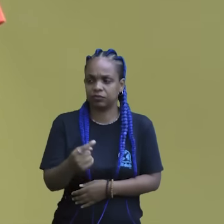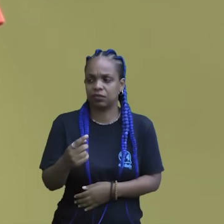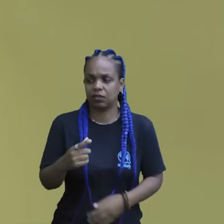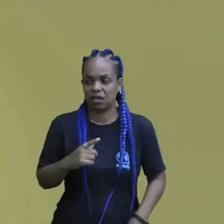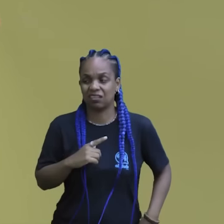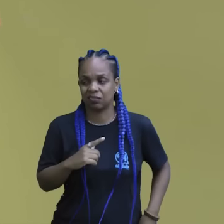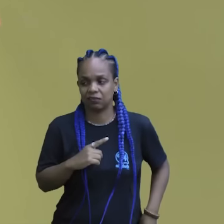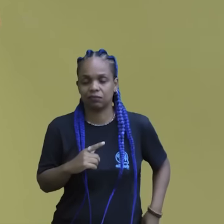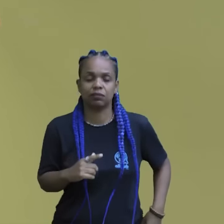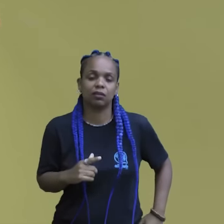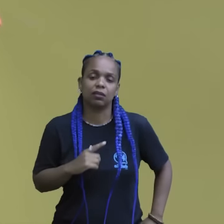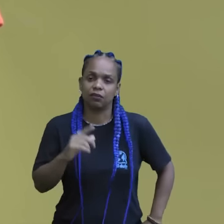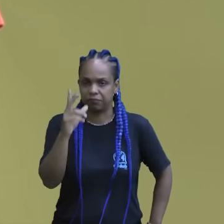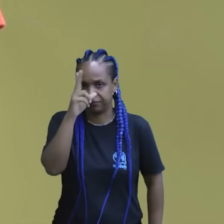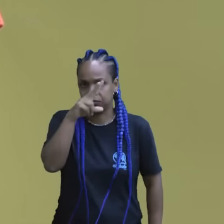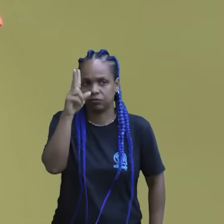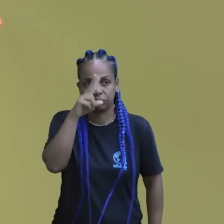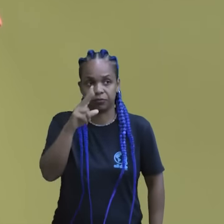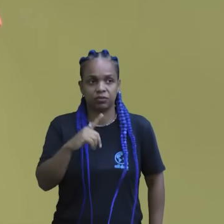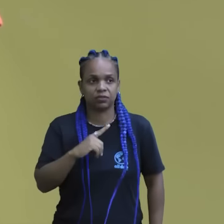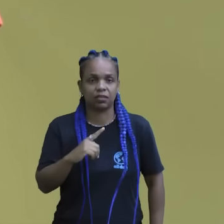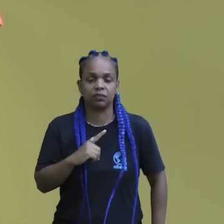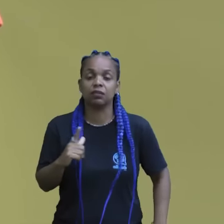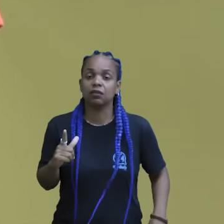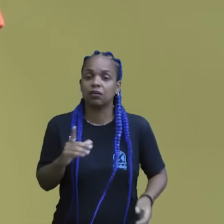limite não é nítido,